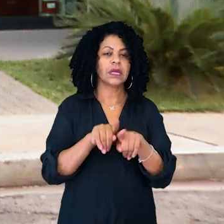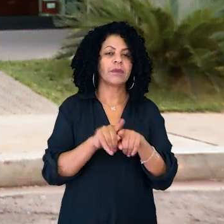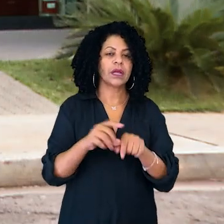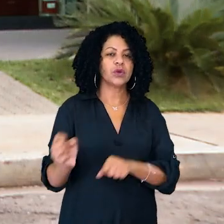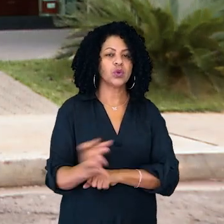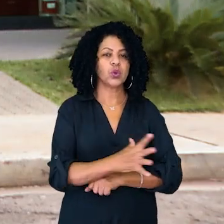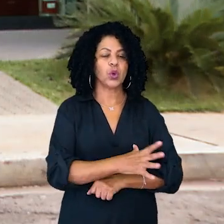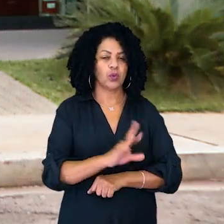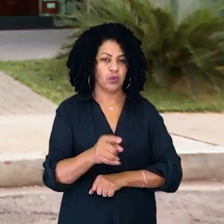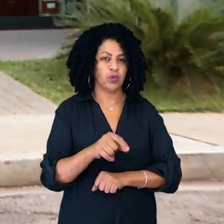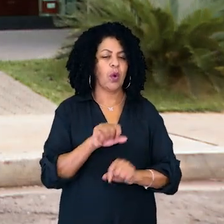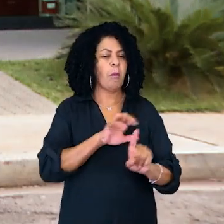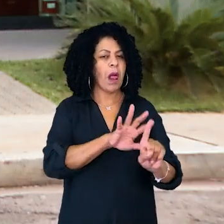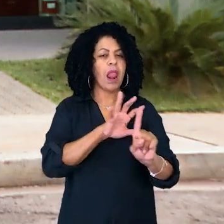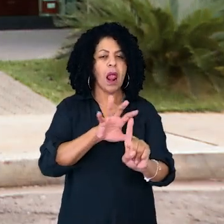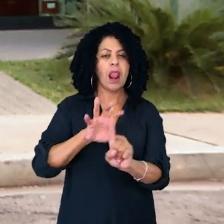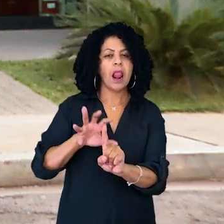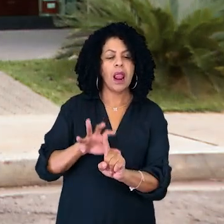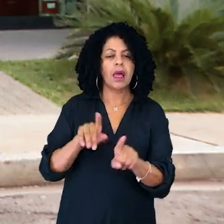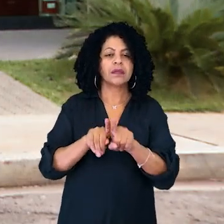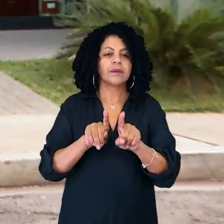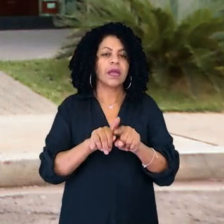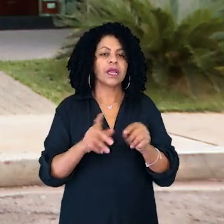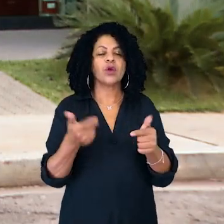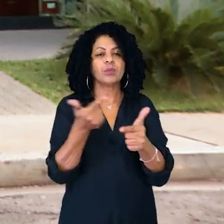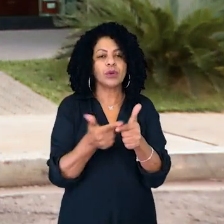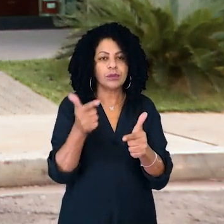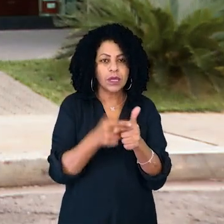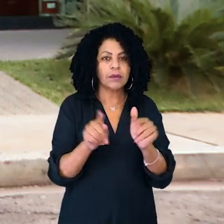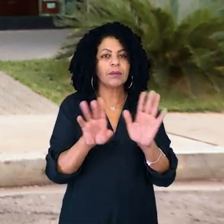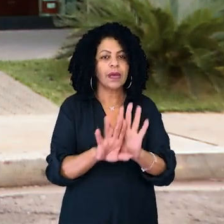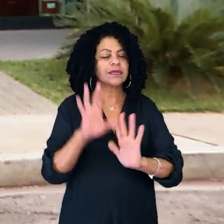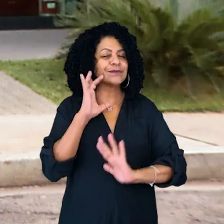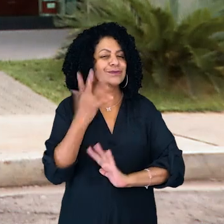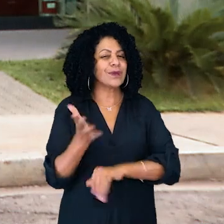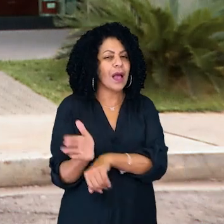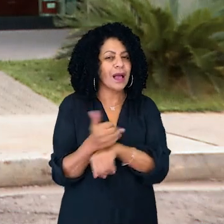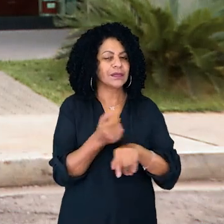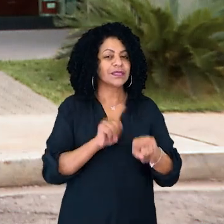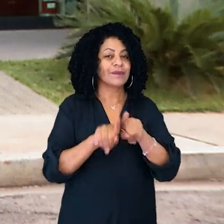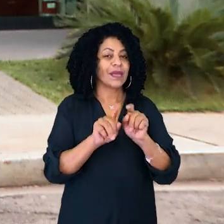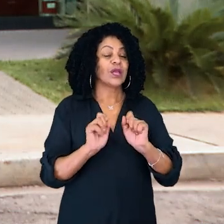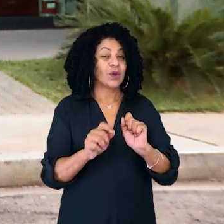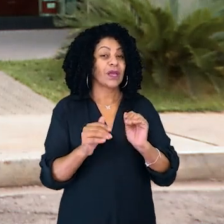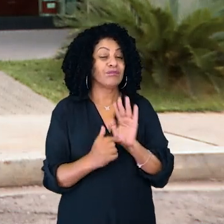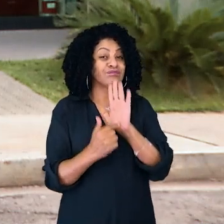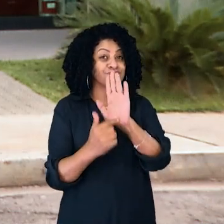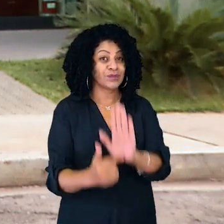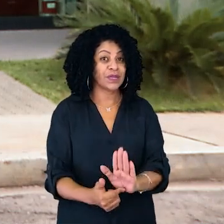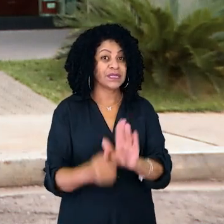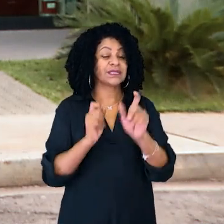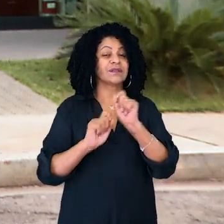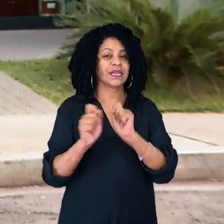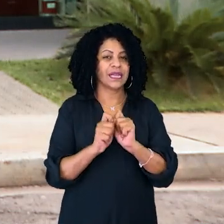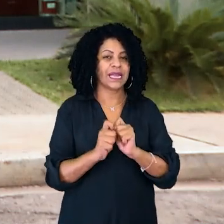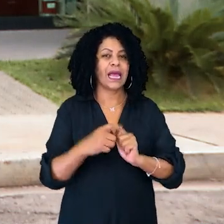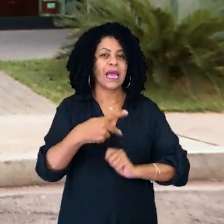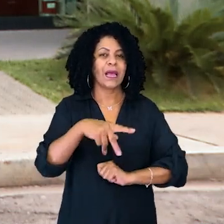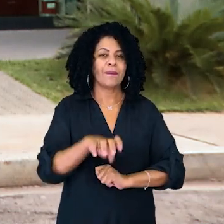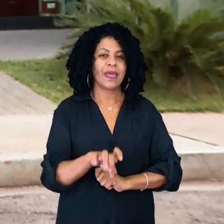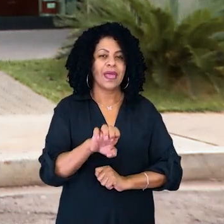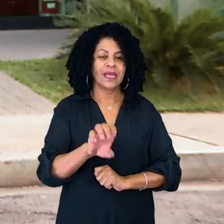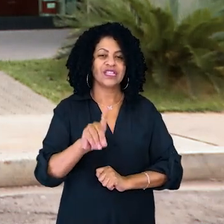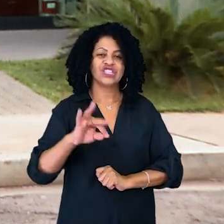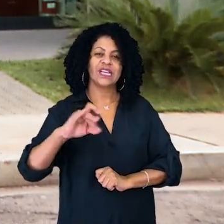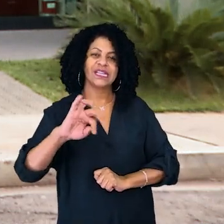um fato novo capaz de influenciar a solução da causa, porque as decisões anteriores se basearam essencialmente na aptidão